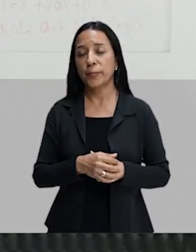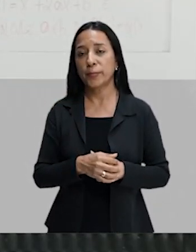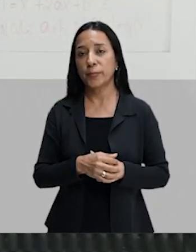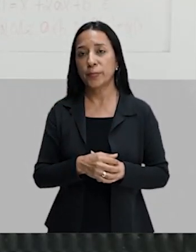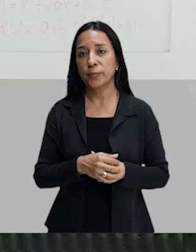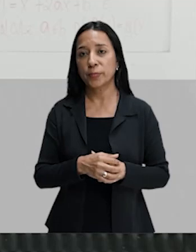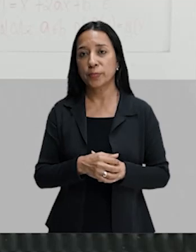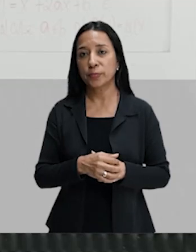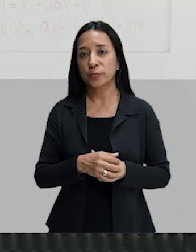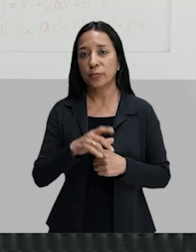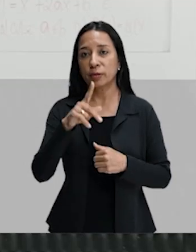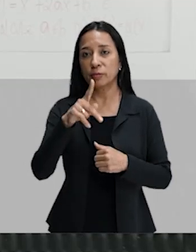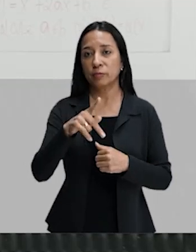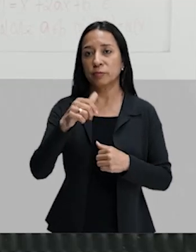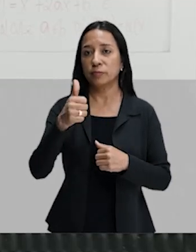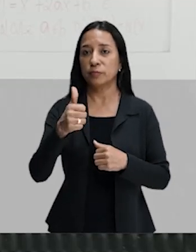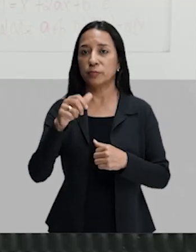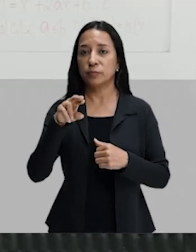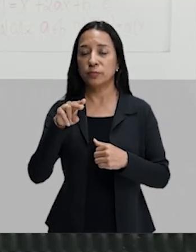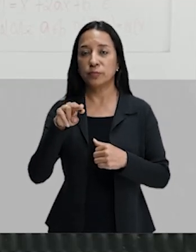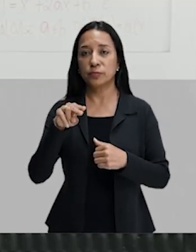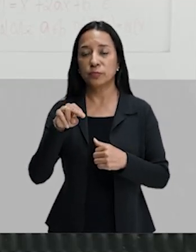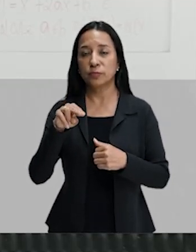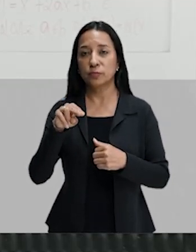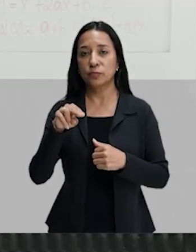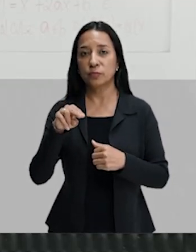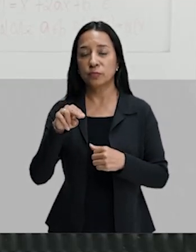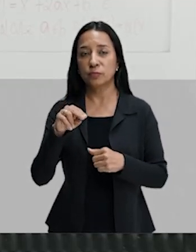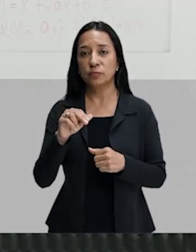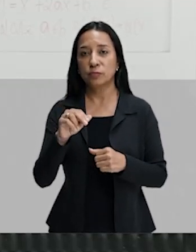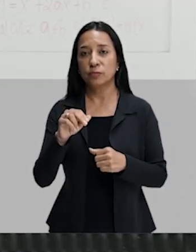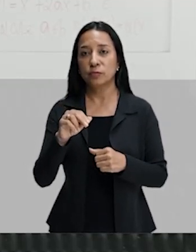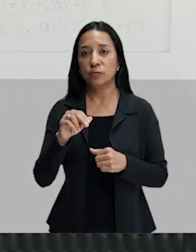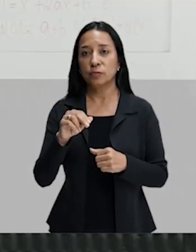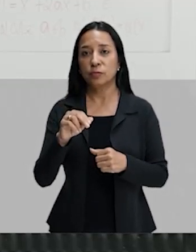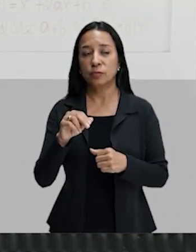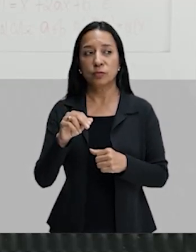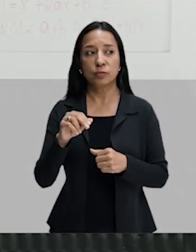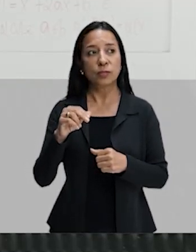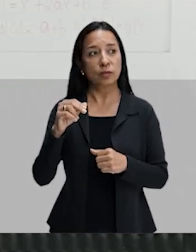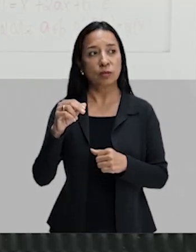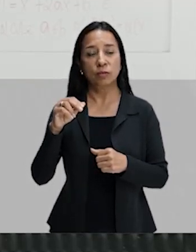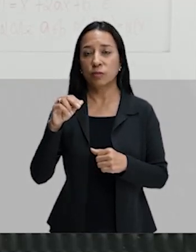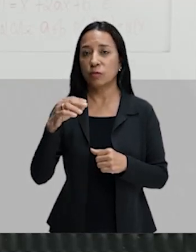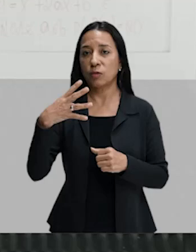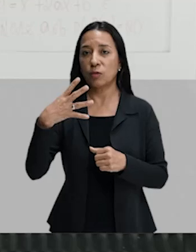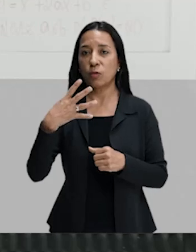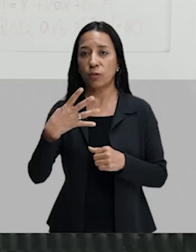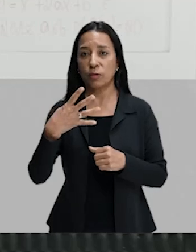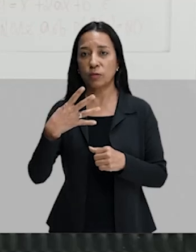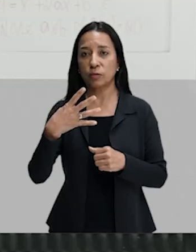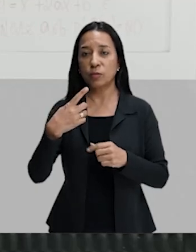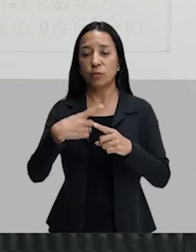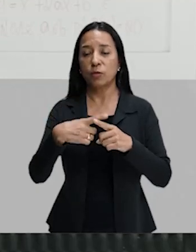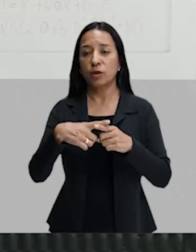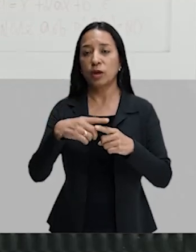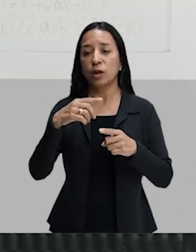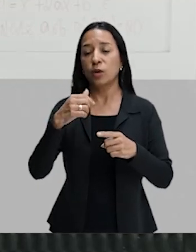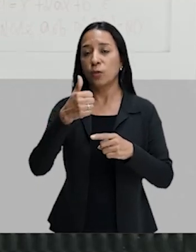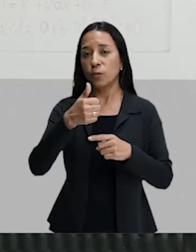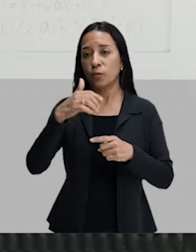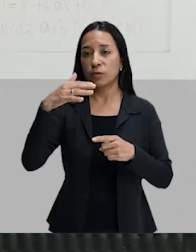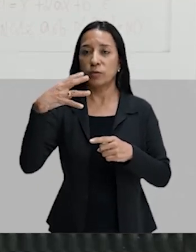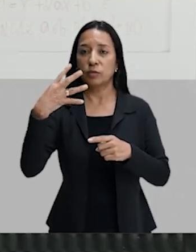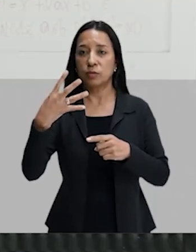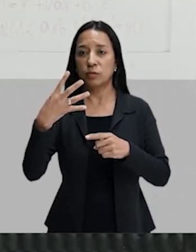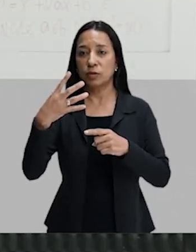você vai ter que o P1 vai ser igual. Ora, aqui vai dar 4, né? Porque 1 elevado ao cubo é 1, multiplicado por 4 dá